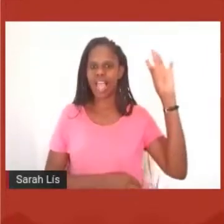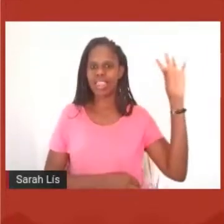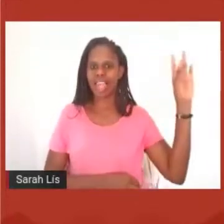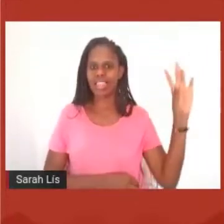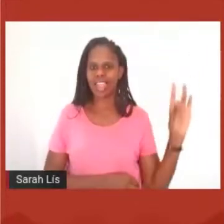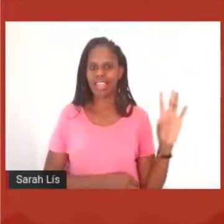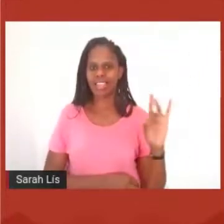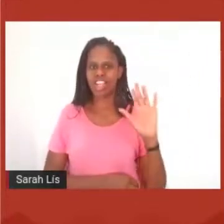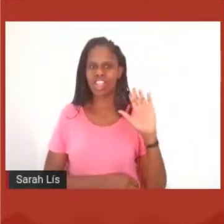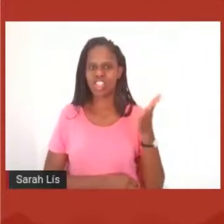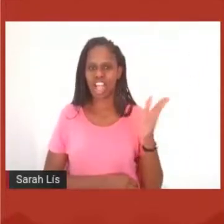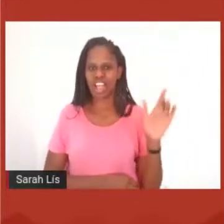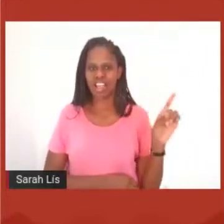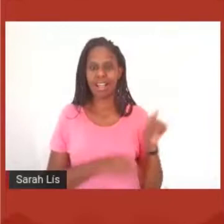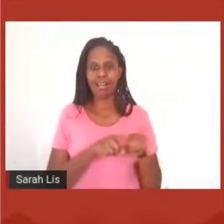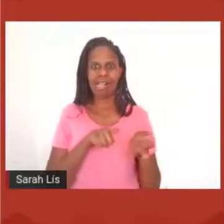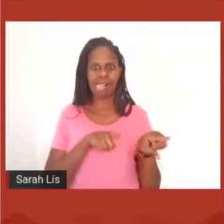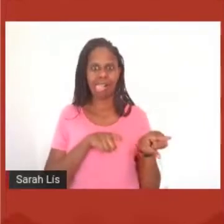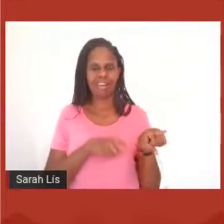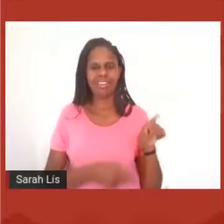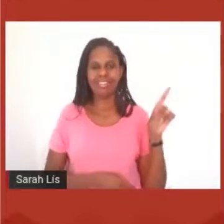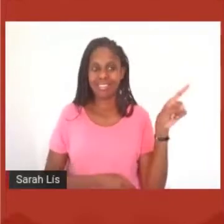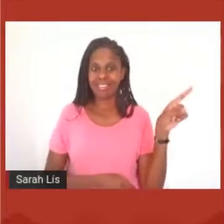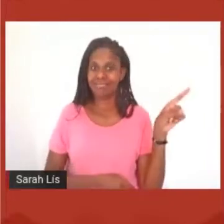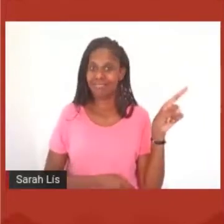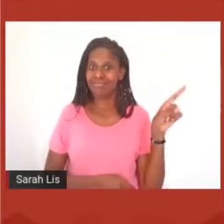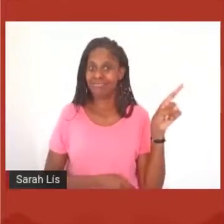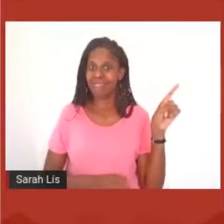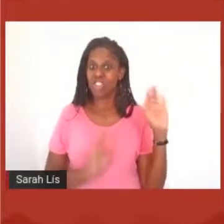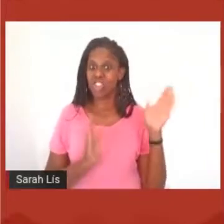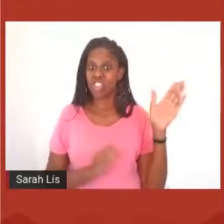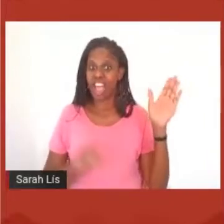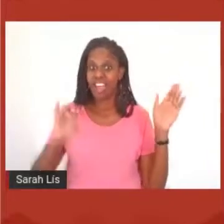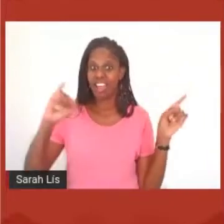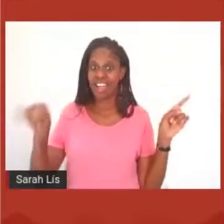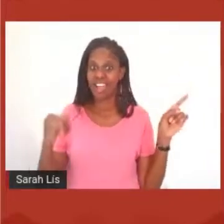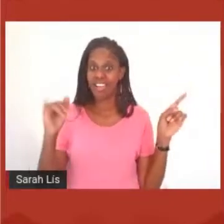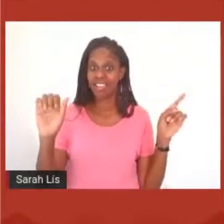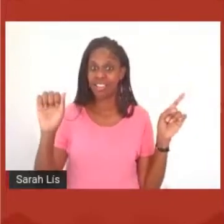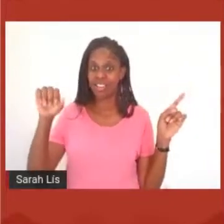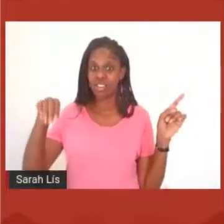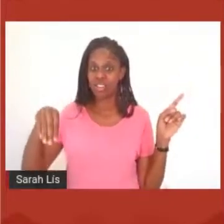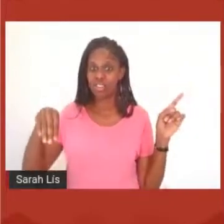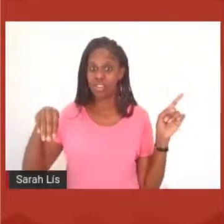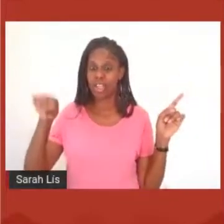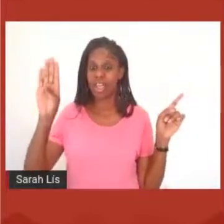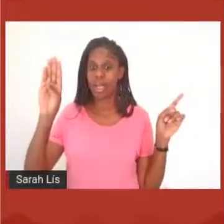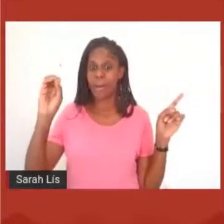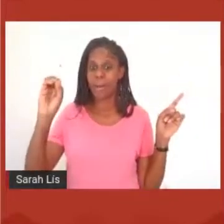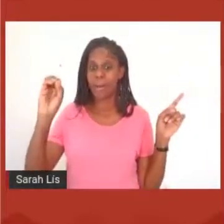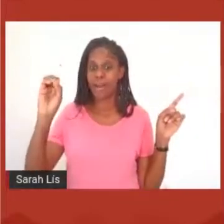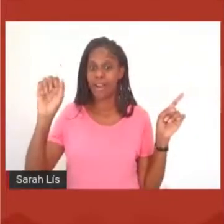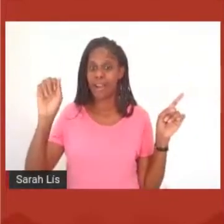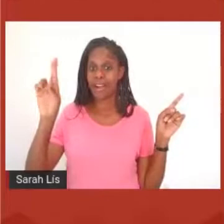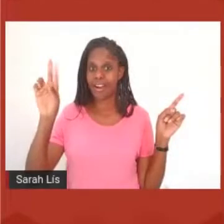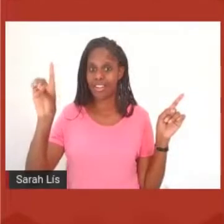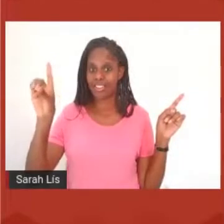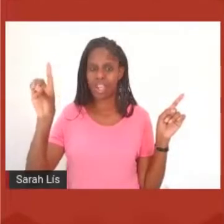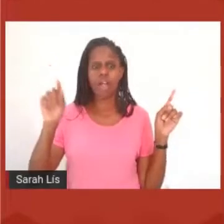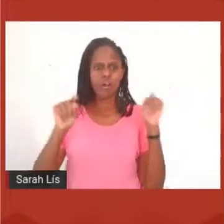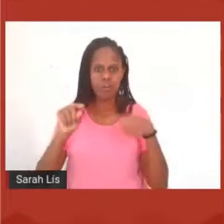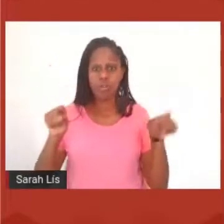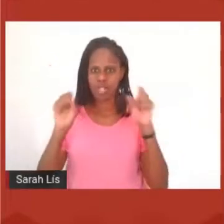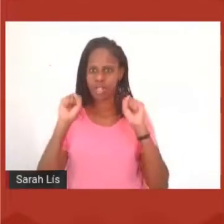Mas com um pequeno delay. É, mas a tela do Jamboard já está ativa. Vocês podem ir na guia do Jamboard,